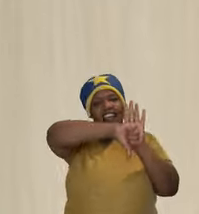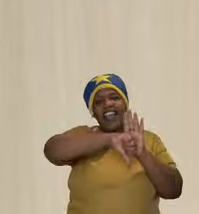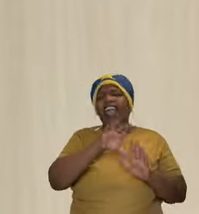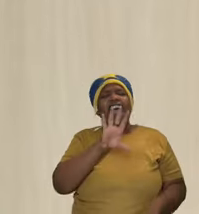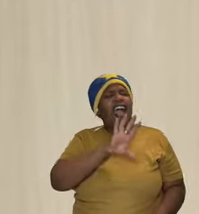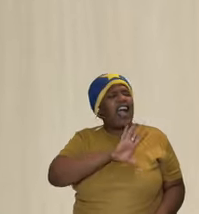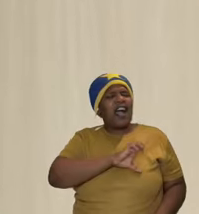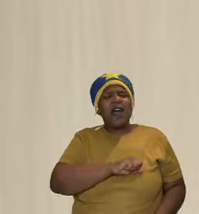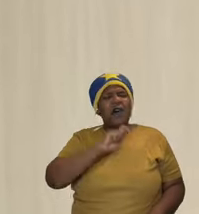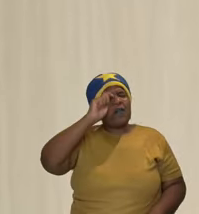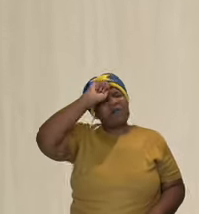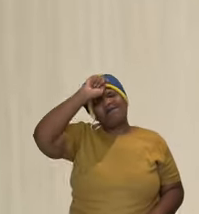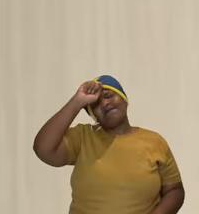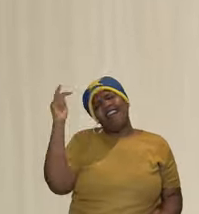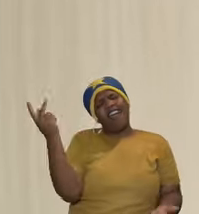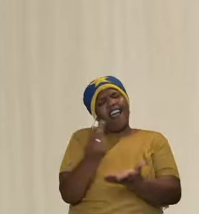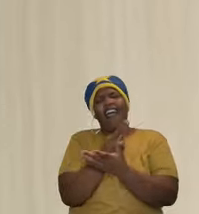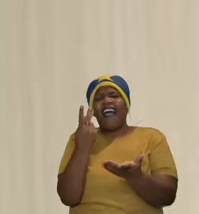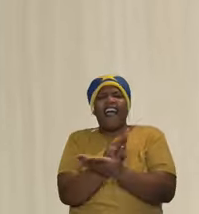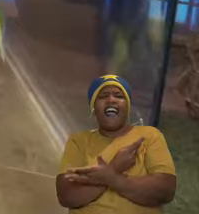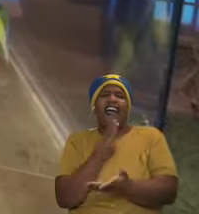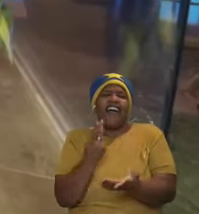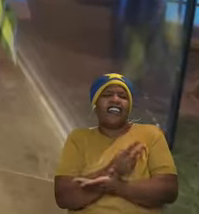Criminal, um amor criminal.